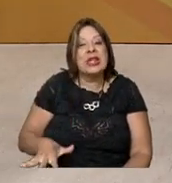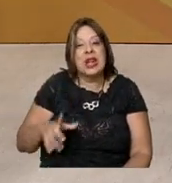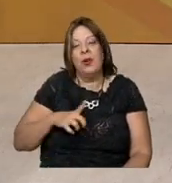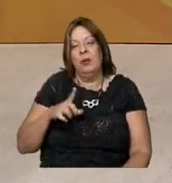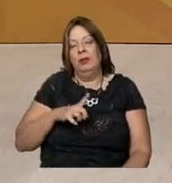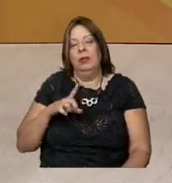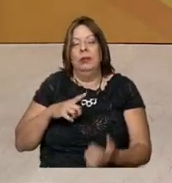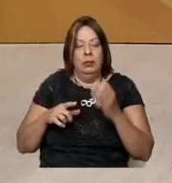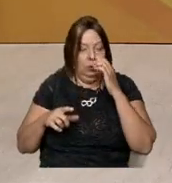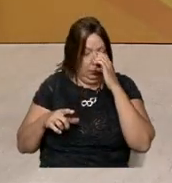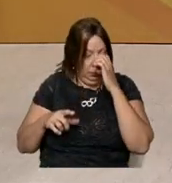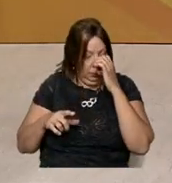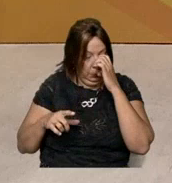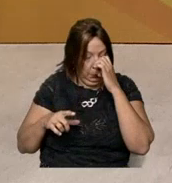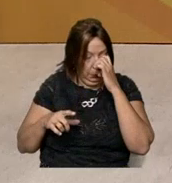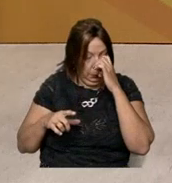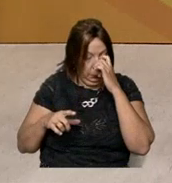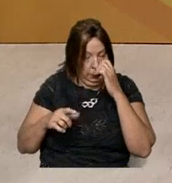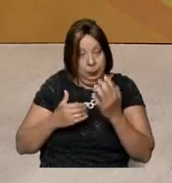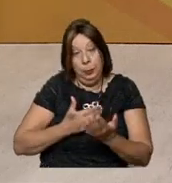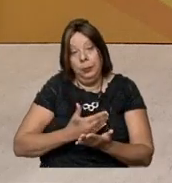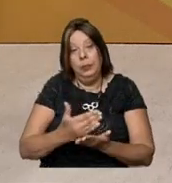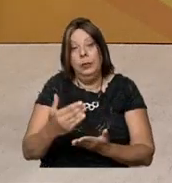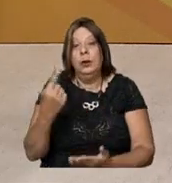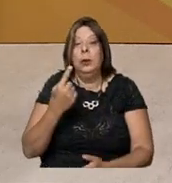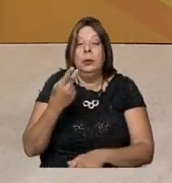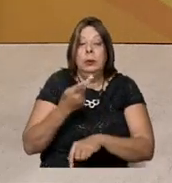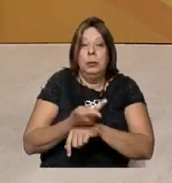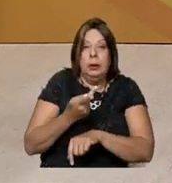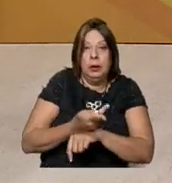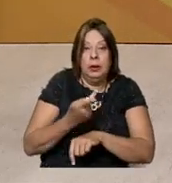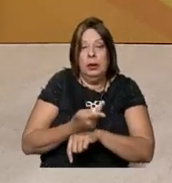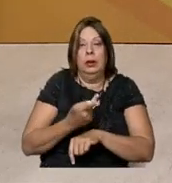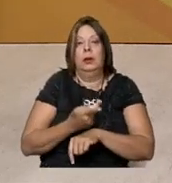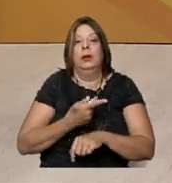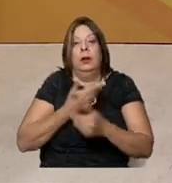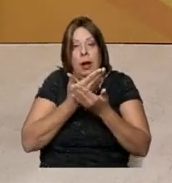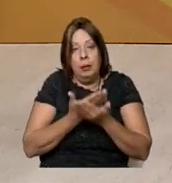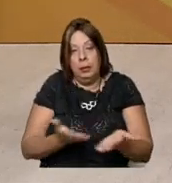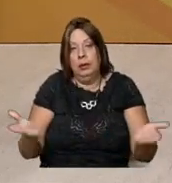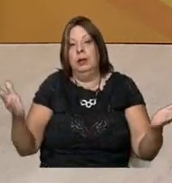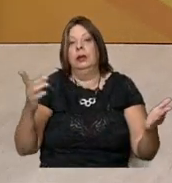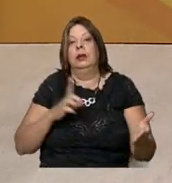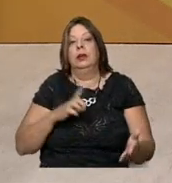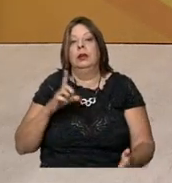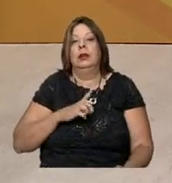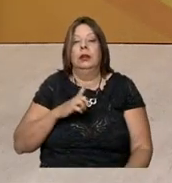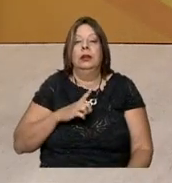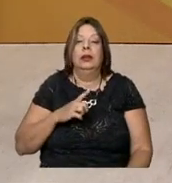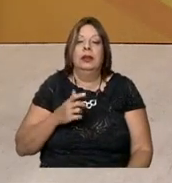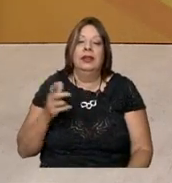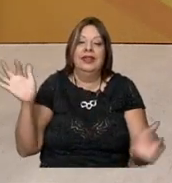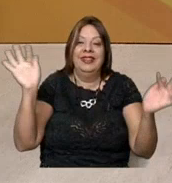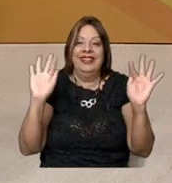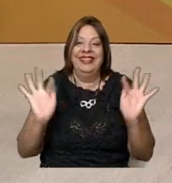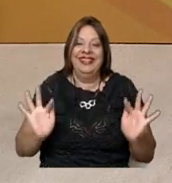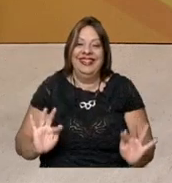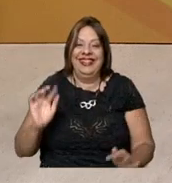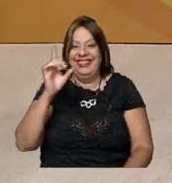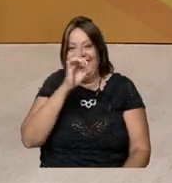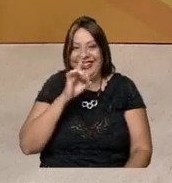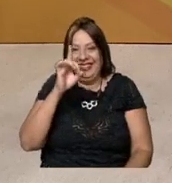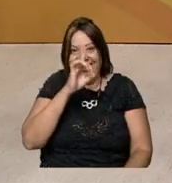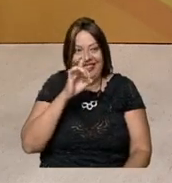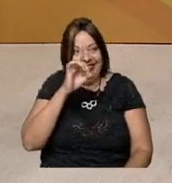queridinho. Queridinho, é isso aí. Ele que sempre chega bem, né, gente? Abrindo as portas da alegria num domingo,